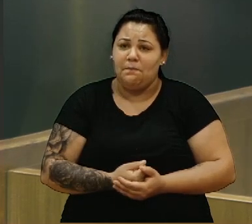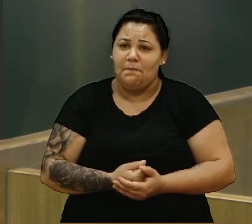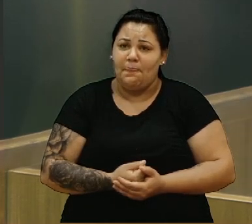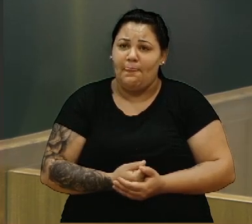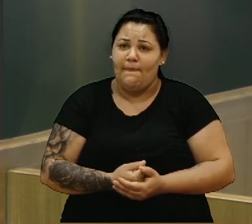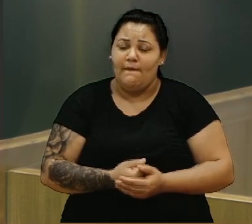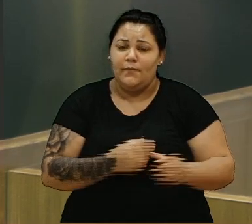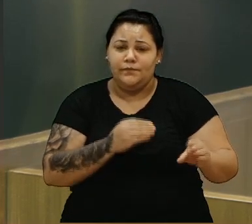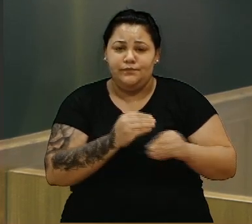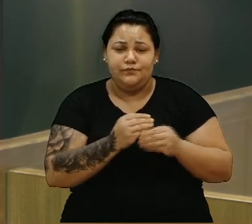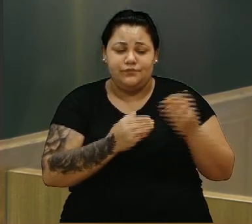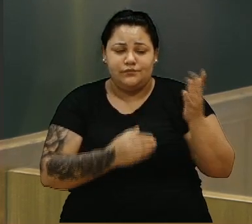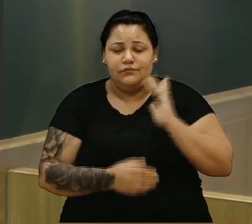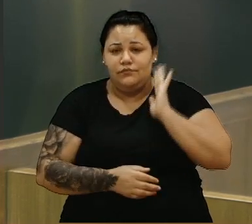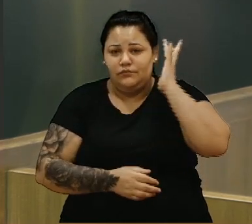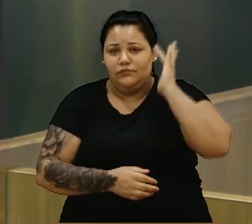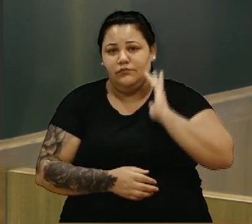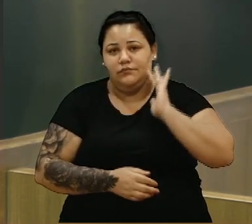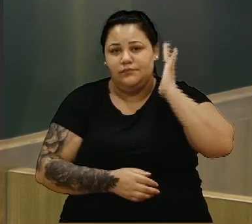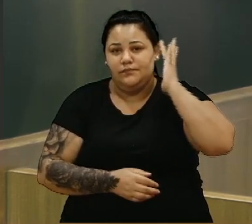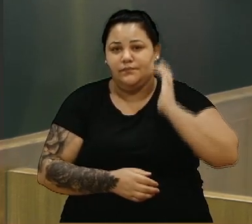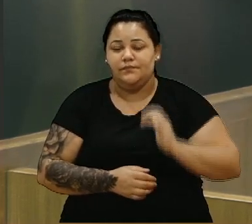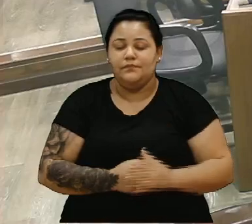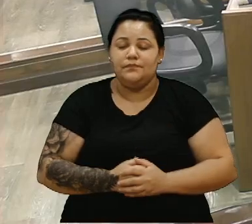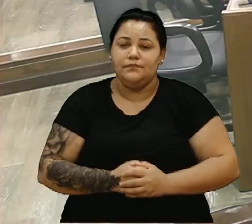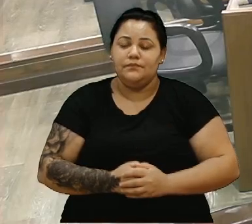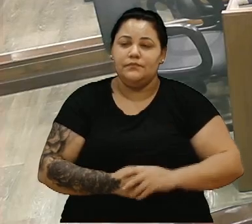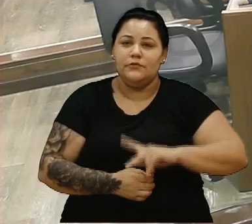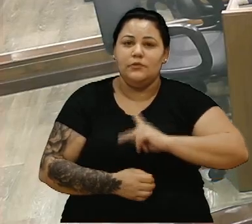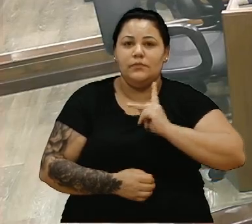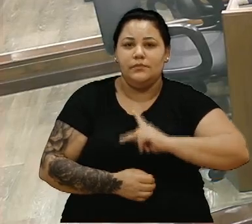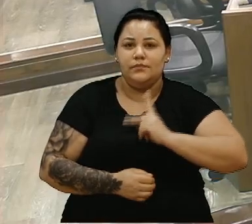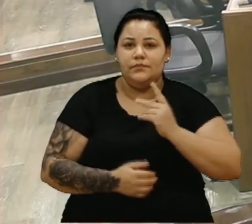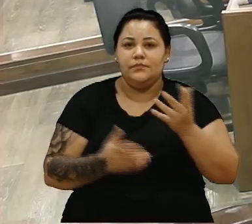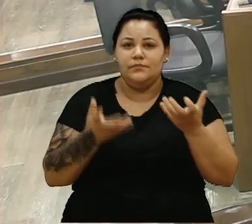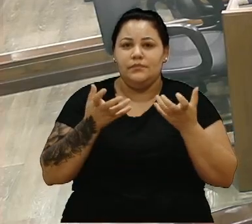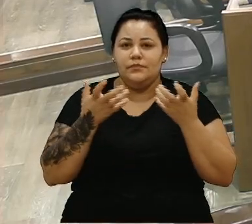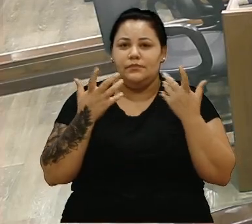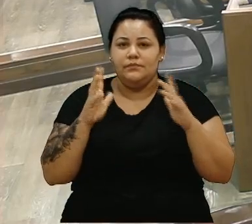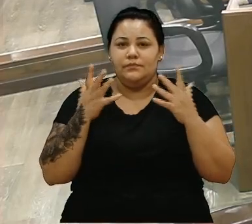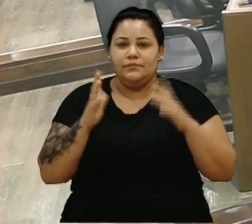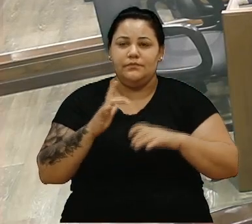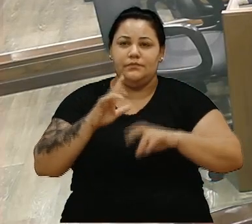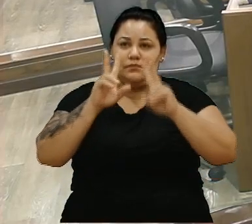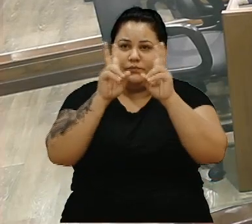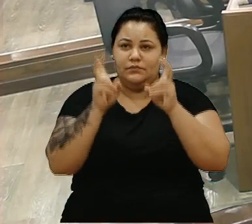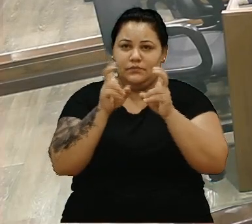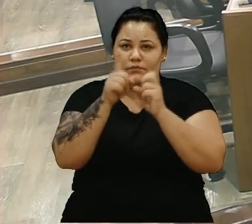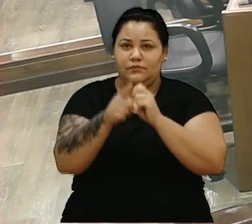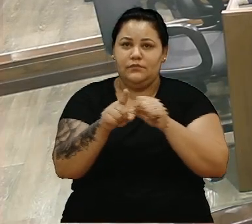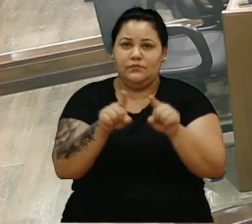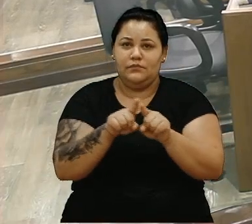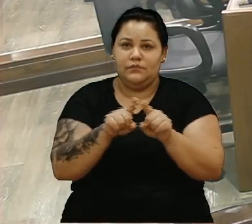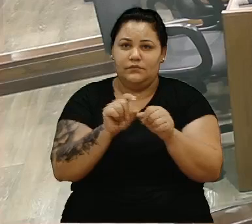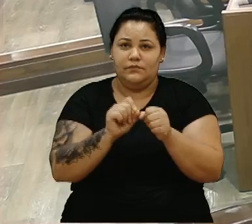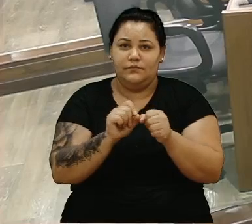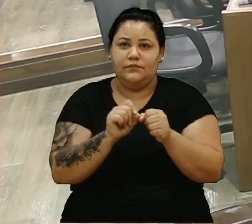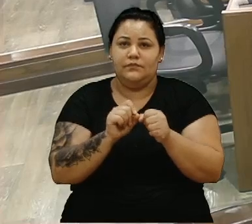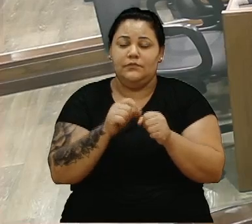Sua parte, vereadora Daiane. Vereador Pedro, eu quero lhe parabenizar pelo tema. A gente tem assistido